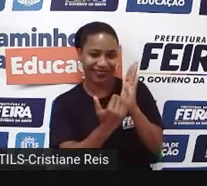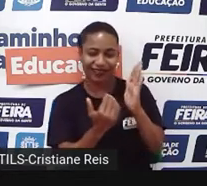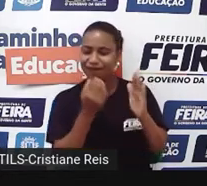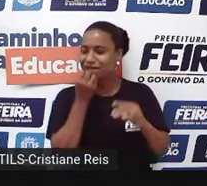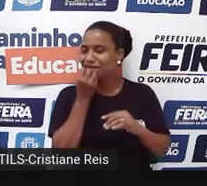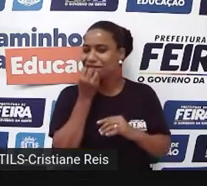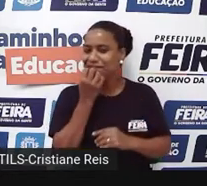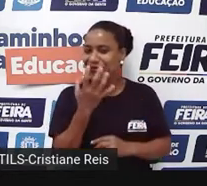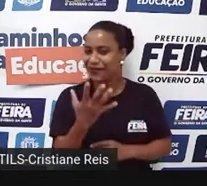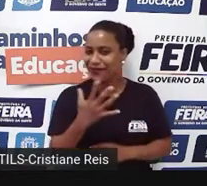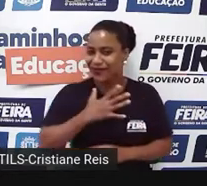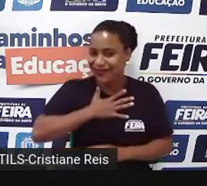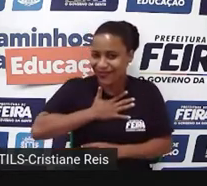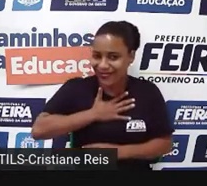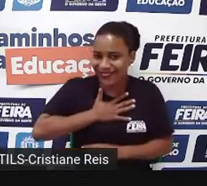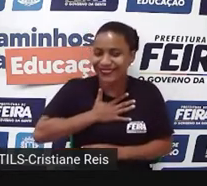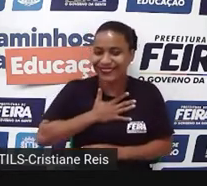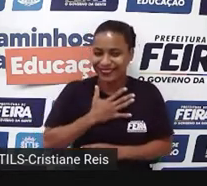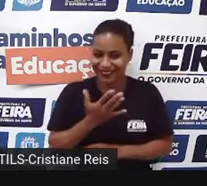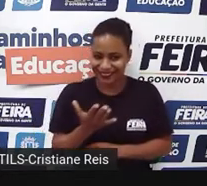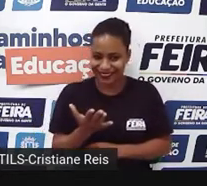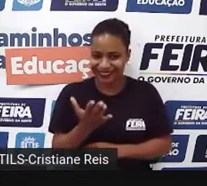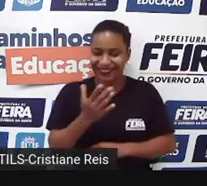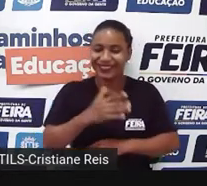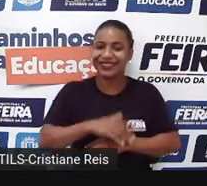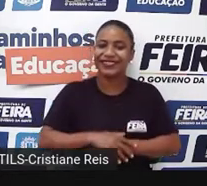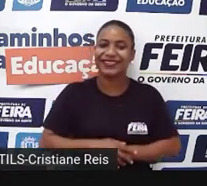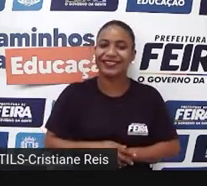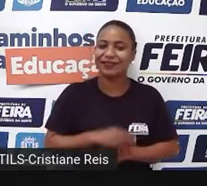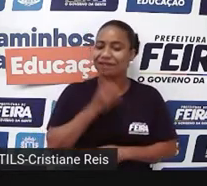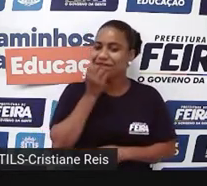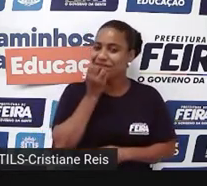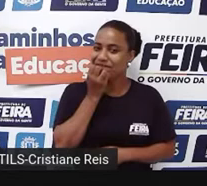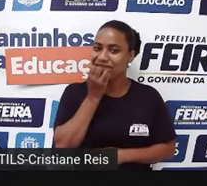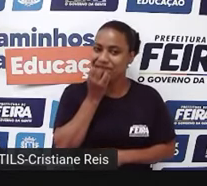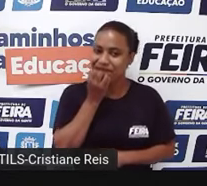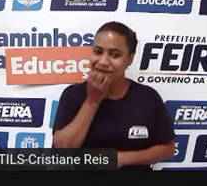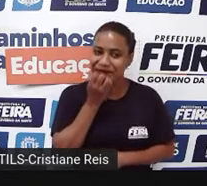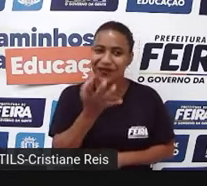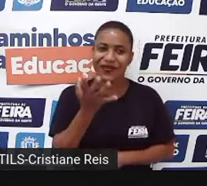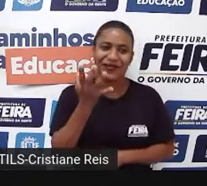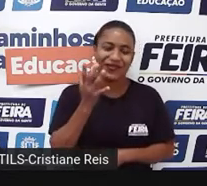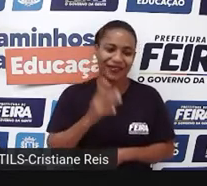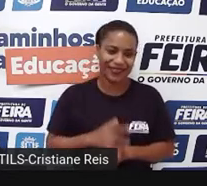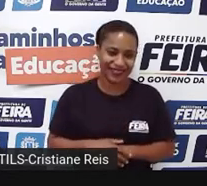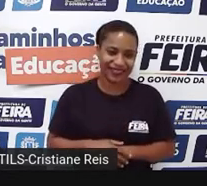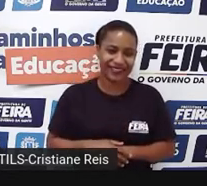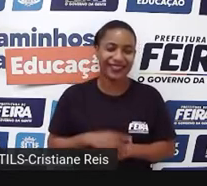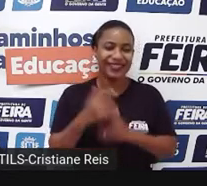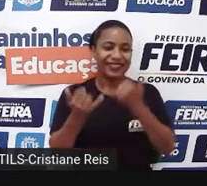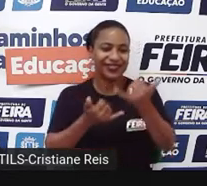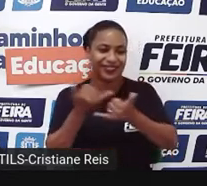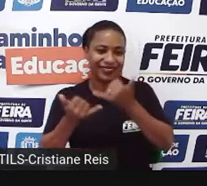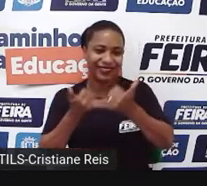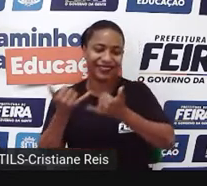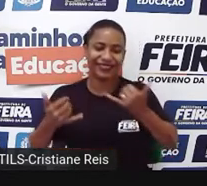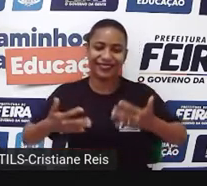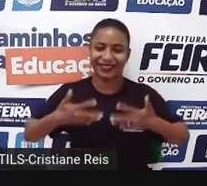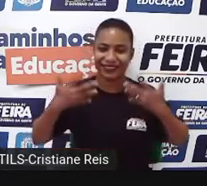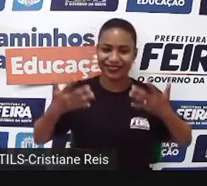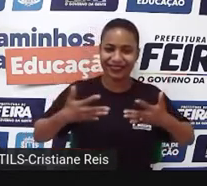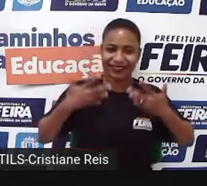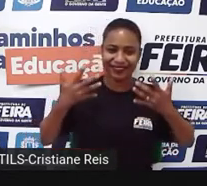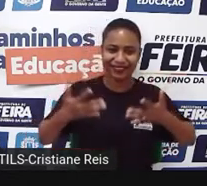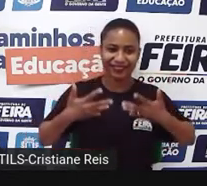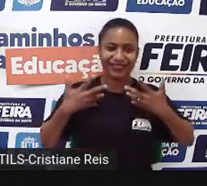programa, todo mundo gosta, né? É uma das alternativas de entretenimento, de diversão que nós